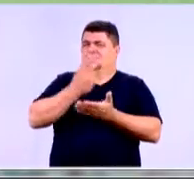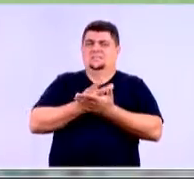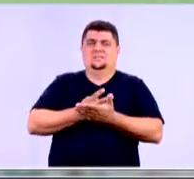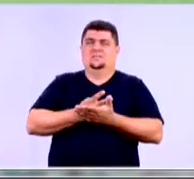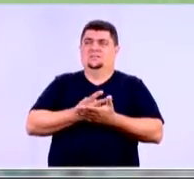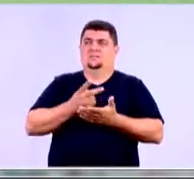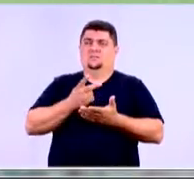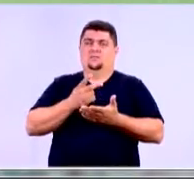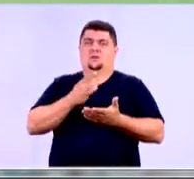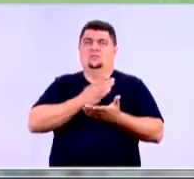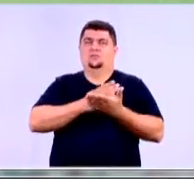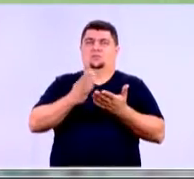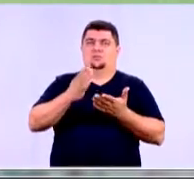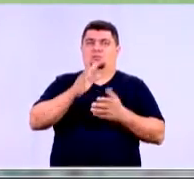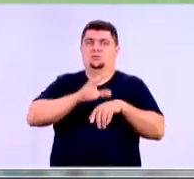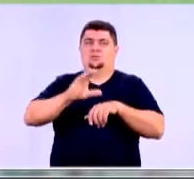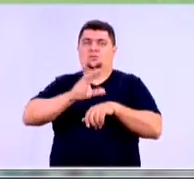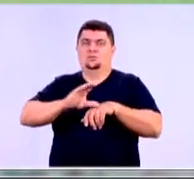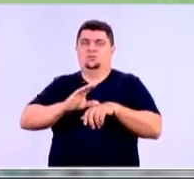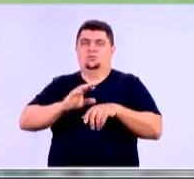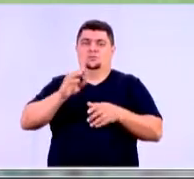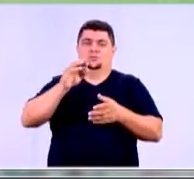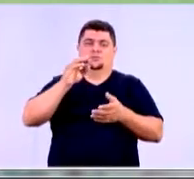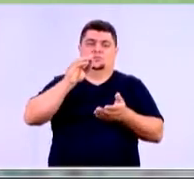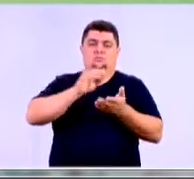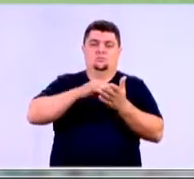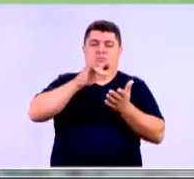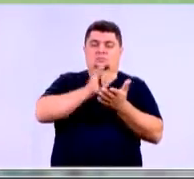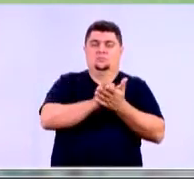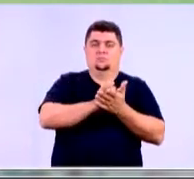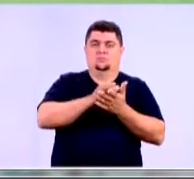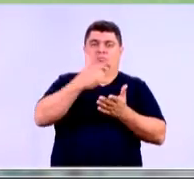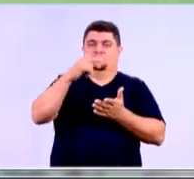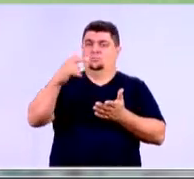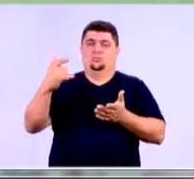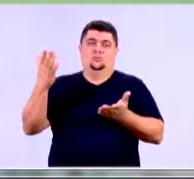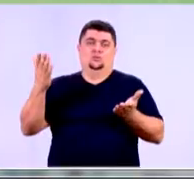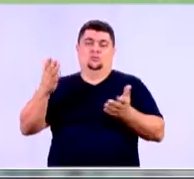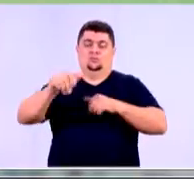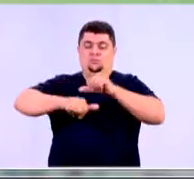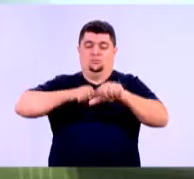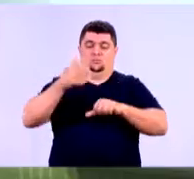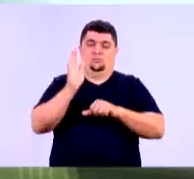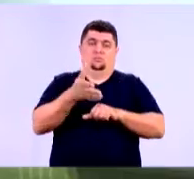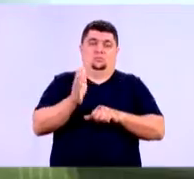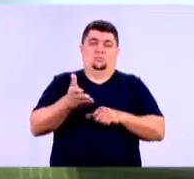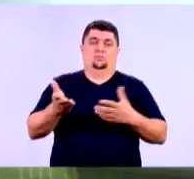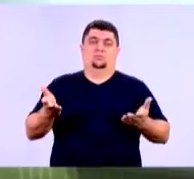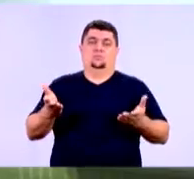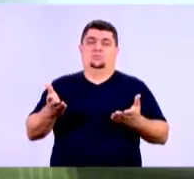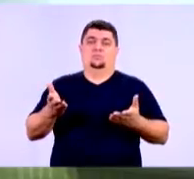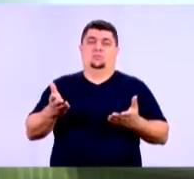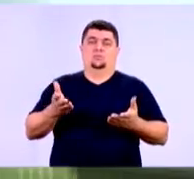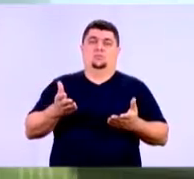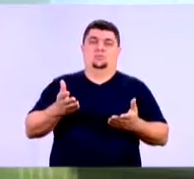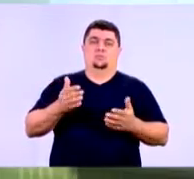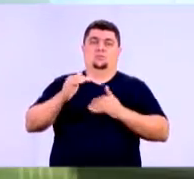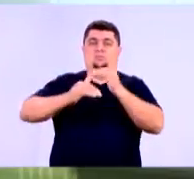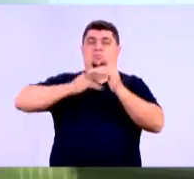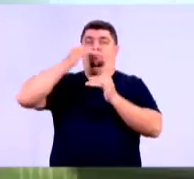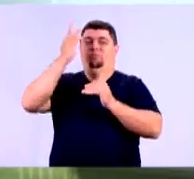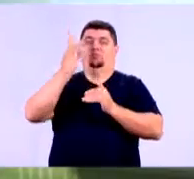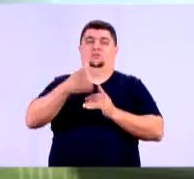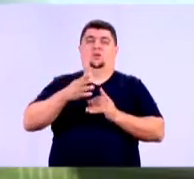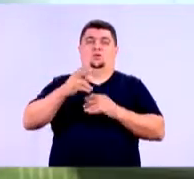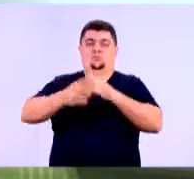começou o curso técnico, quando ele foi lá fazer a ficha técnica na sua loja, ele não tinha ainda curso técnico. E quando passou aí 2 anos,